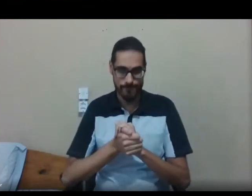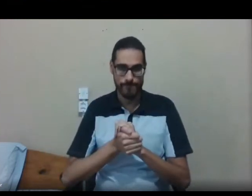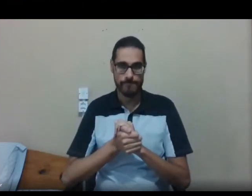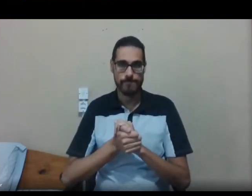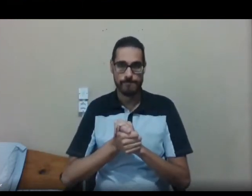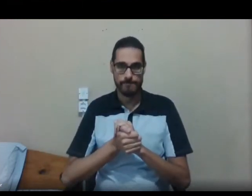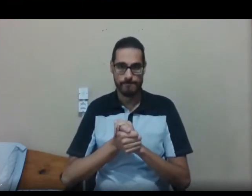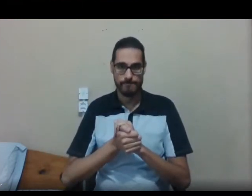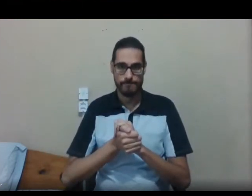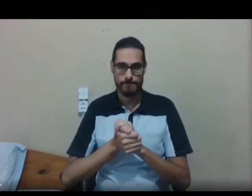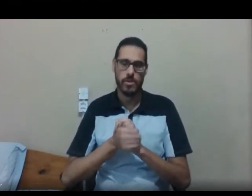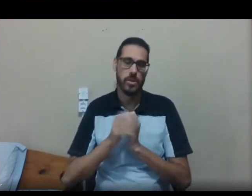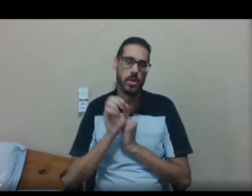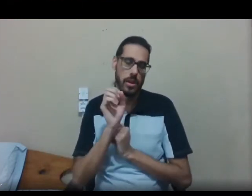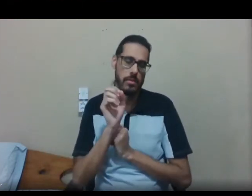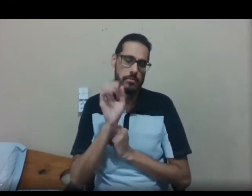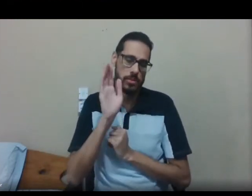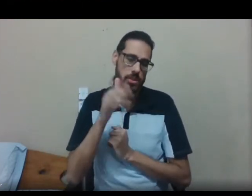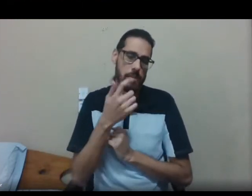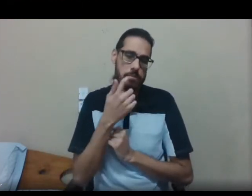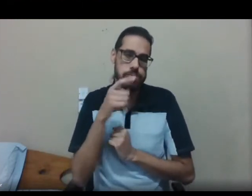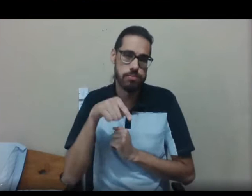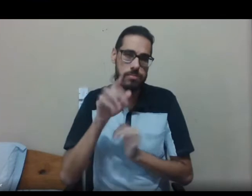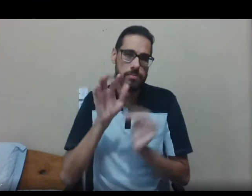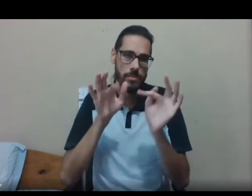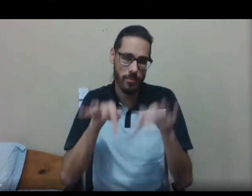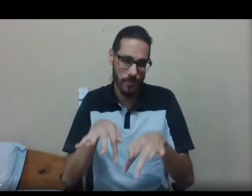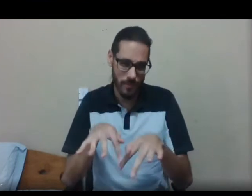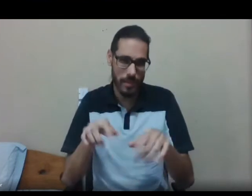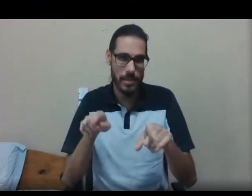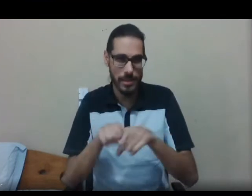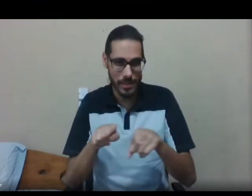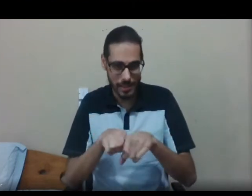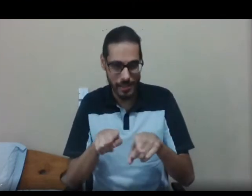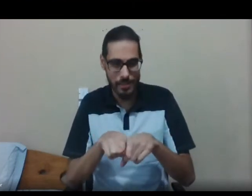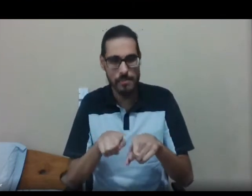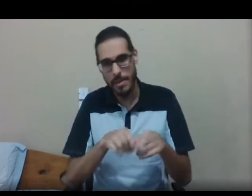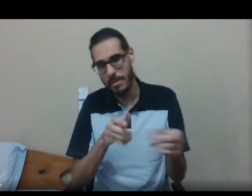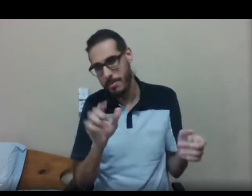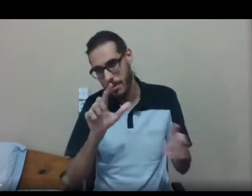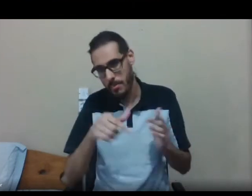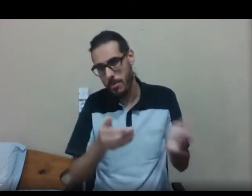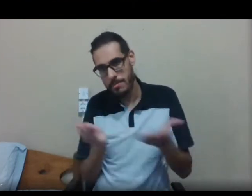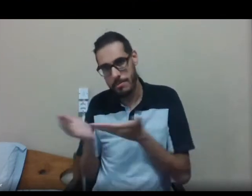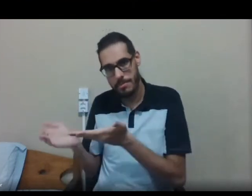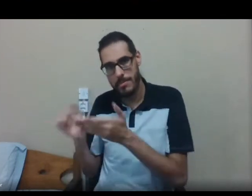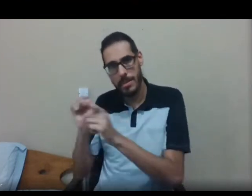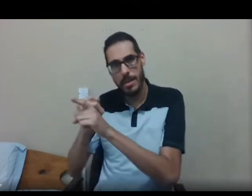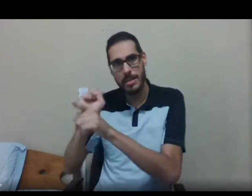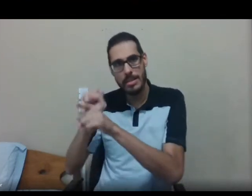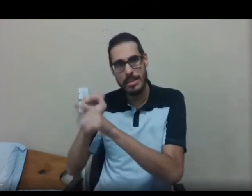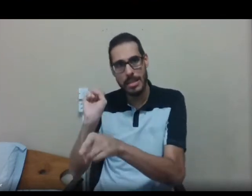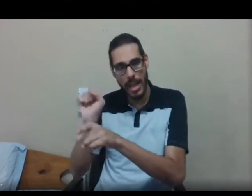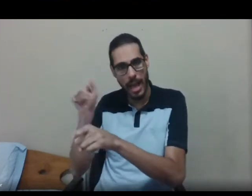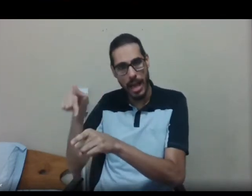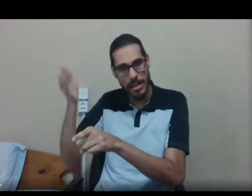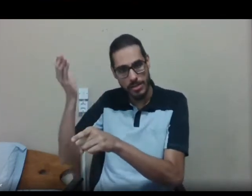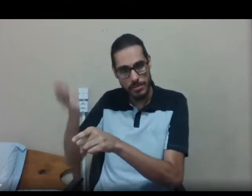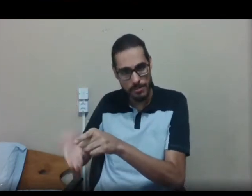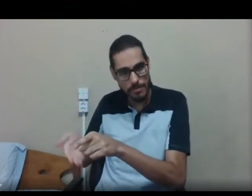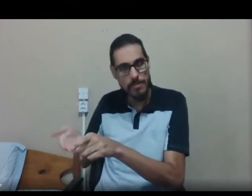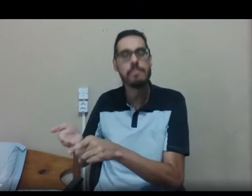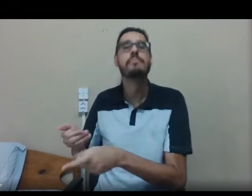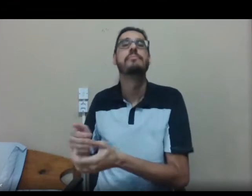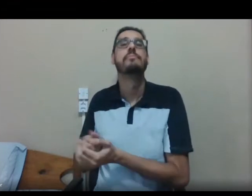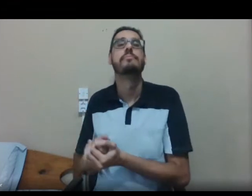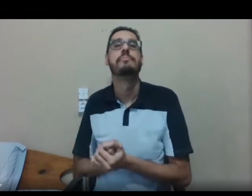quem vamos ensinar agora nesse formato, no formato EMP, não é? Às vezes a gente está aqui lidando, eu mesmo estou aqui